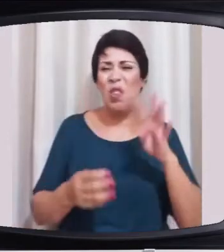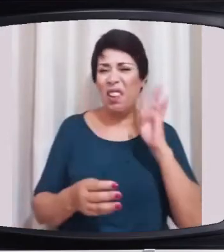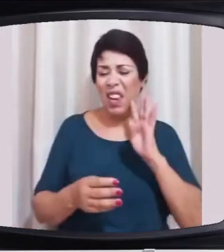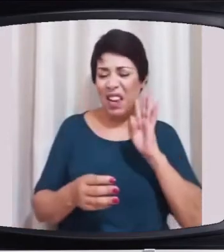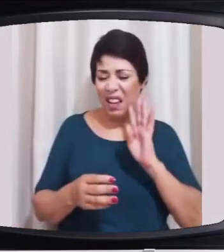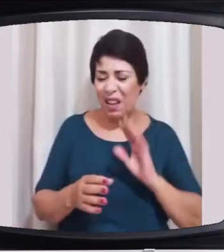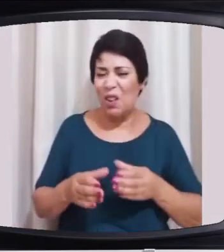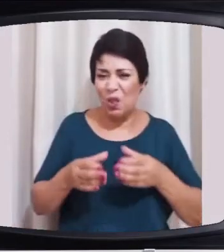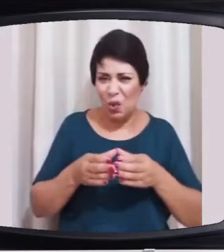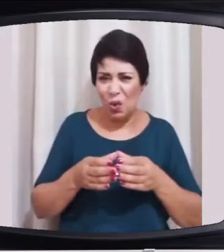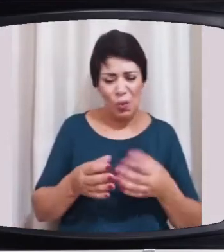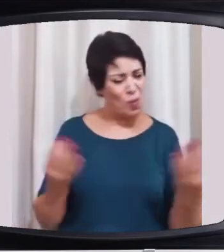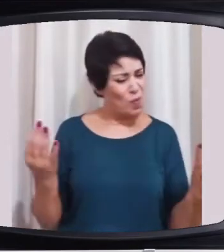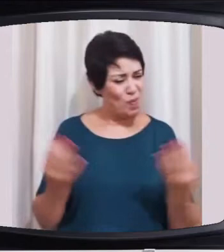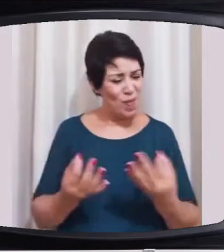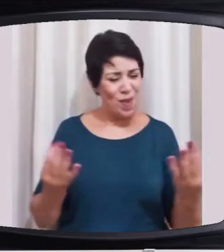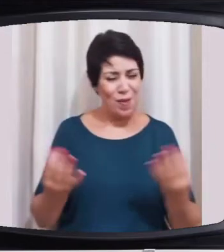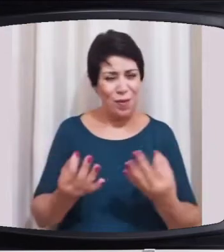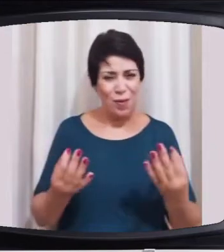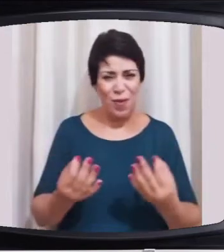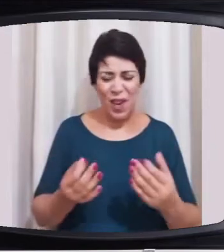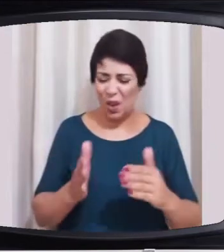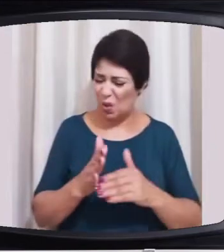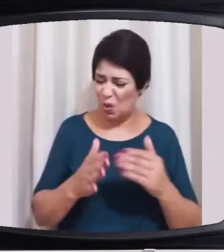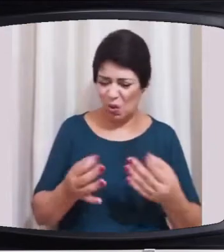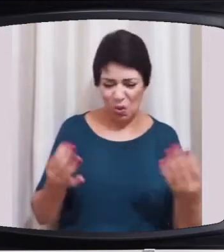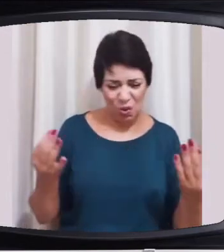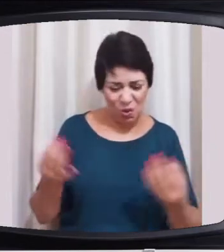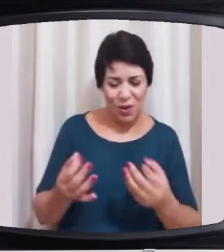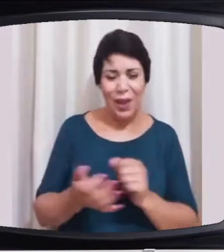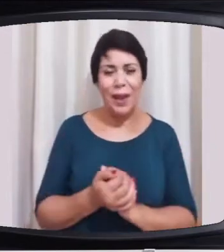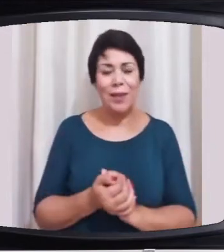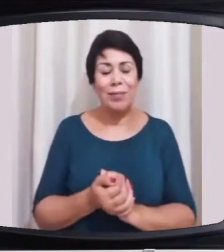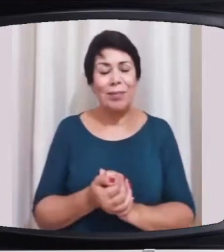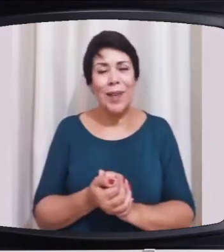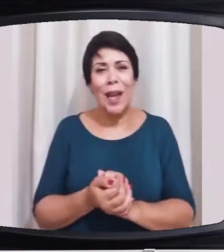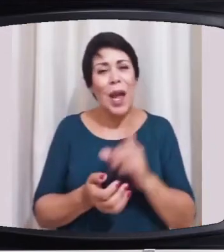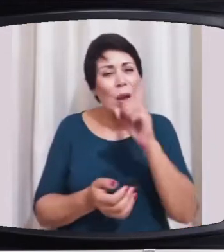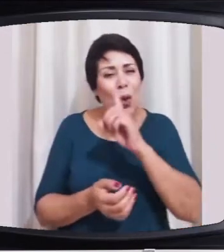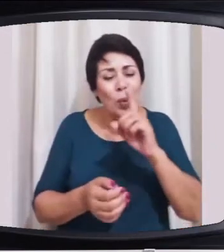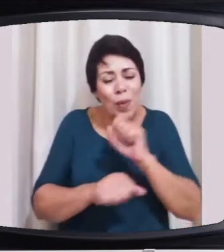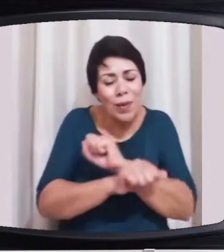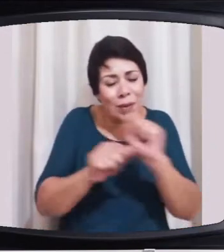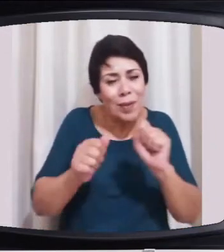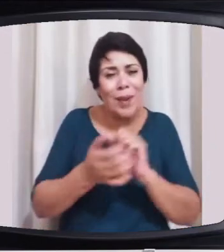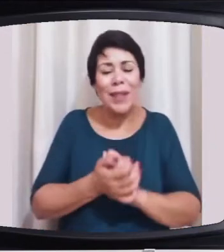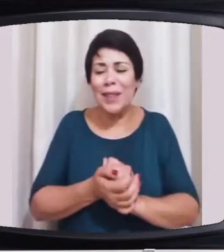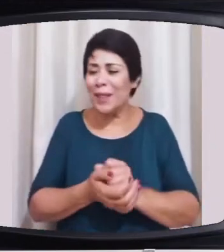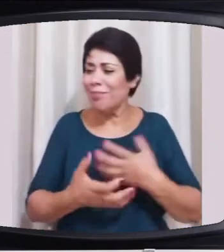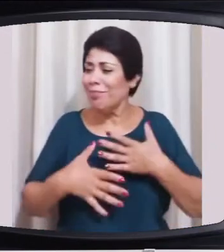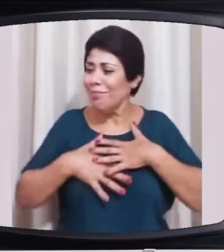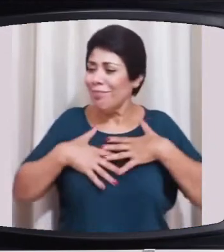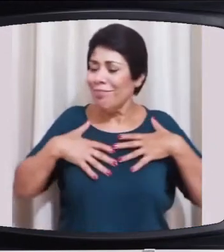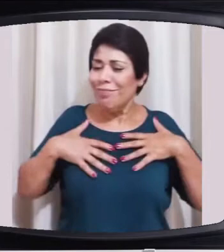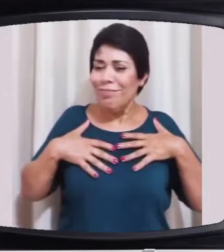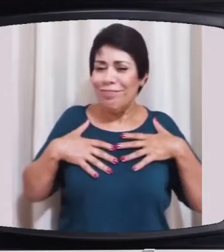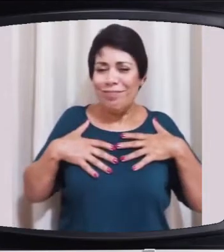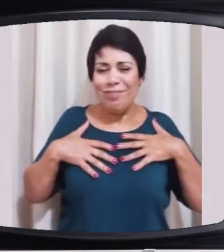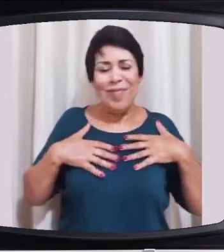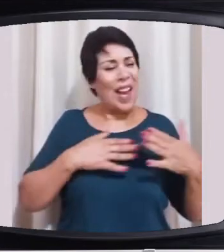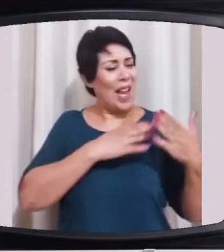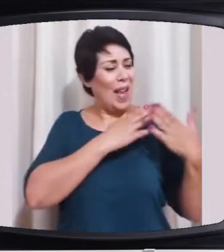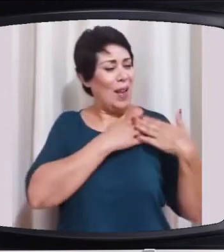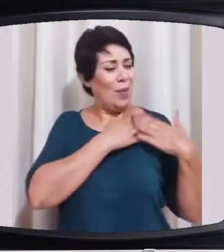Como é aquele show desastre, tudo certo. Você acorda de manhã, pela manhã, com aquela sensação de dever